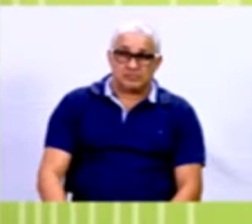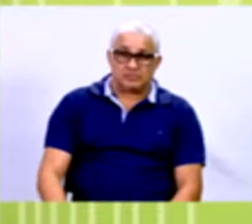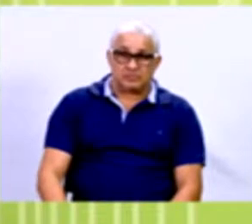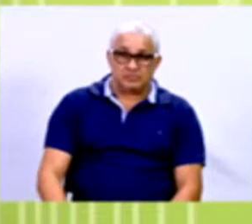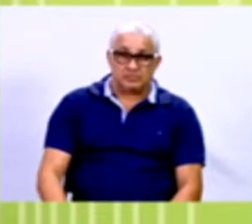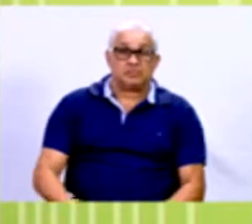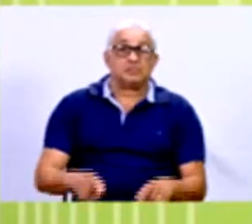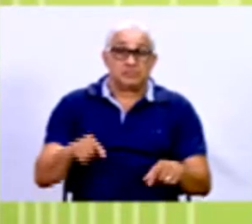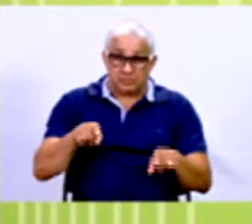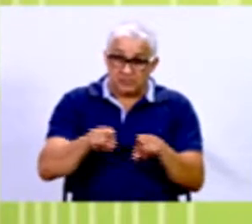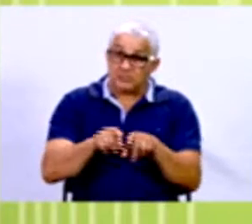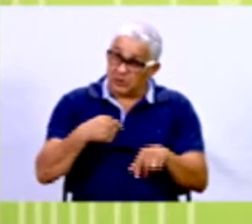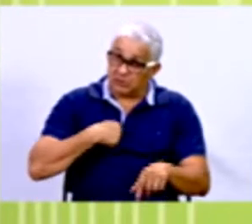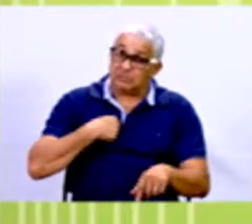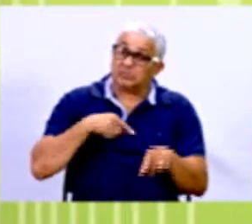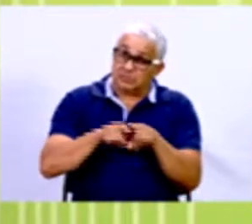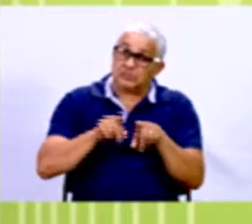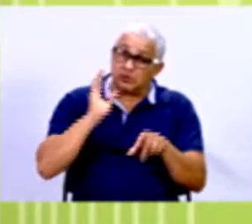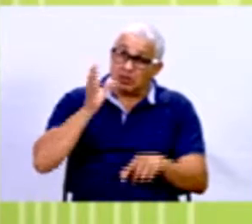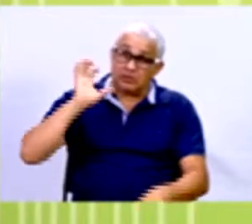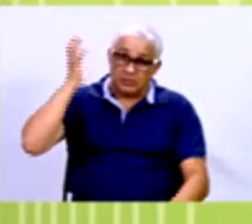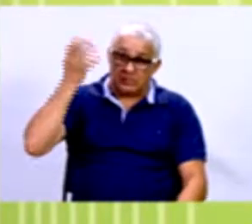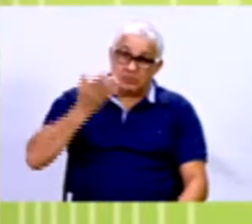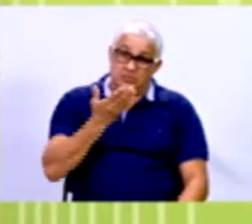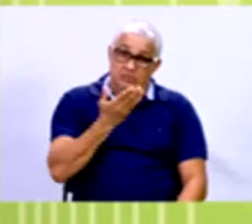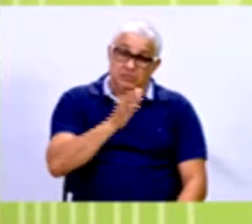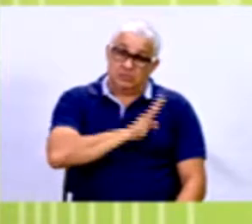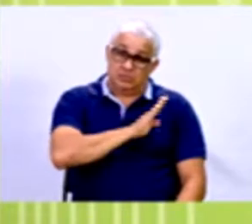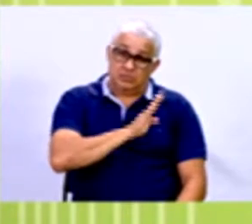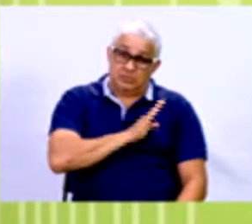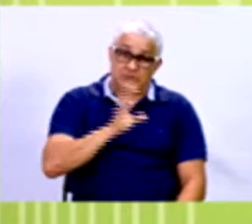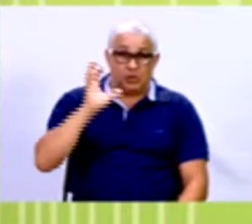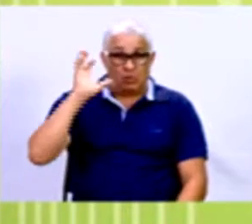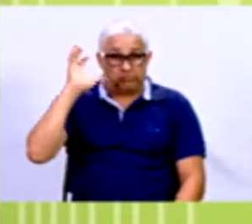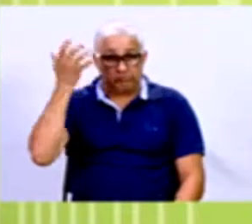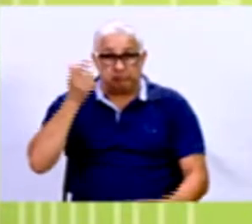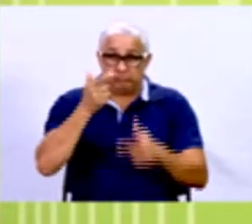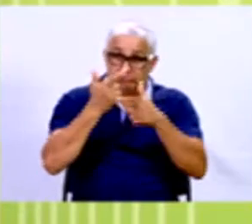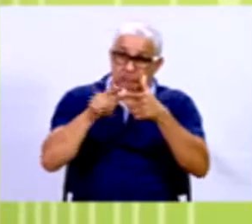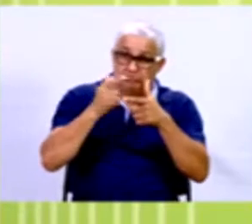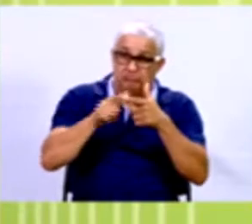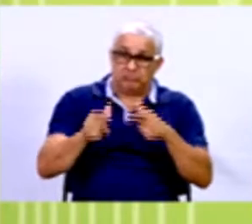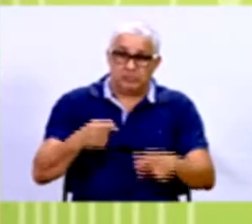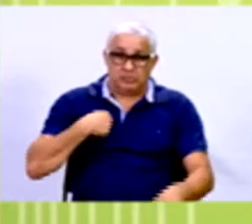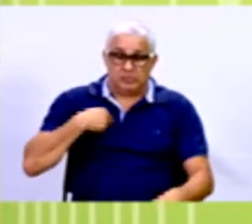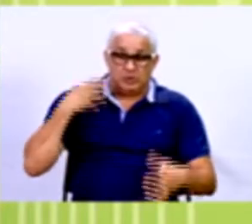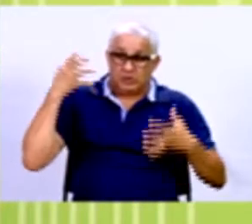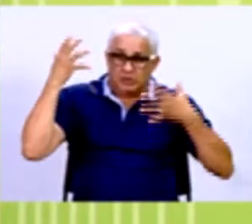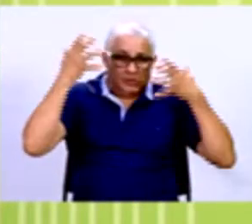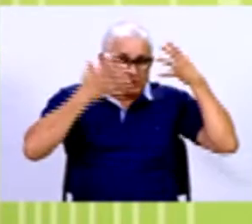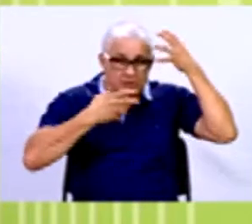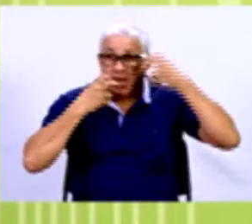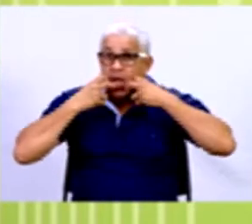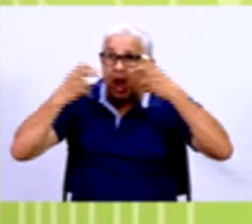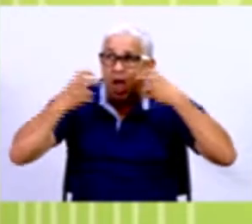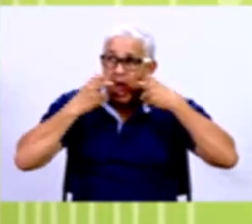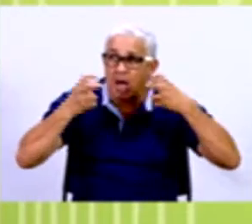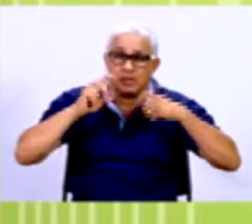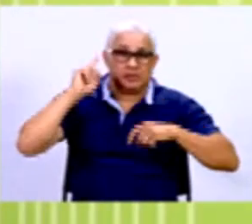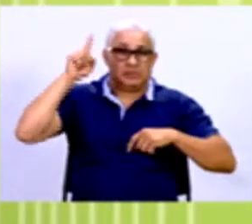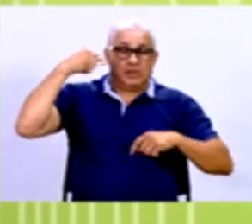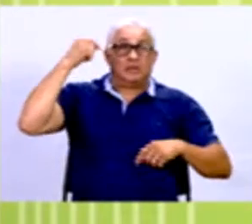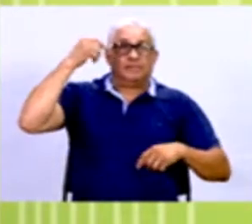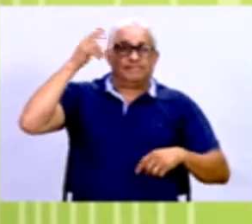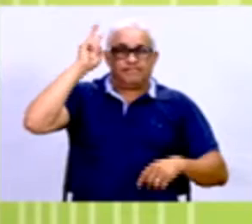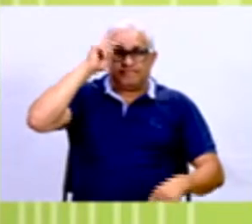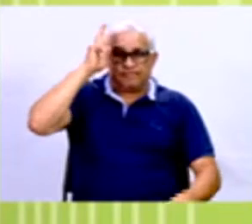até comigo mesmo, né? Uma colega sofreu um problema e nesse problema eu me desesperei, gritei e tal, mas aí depois eu